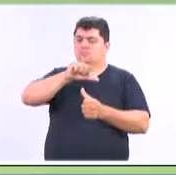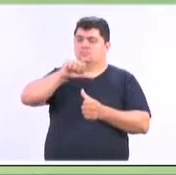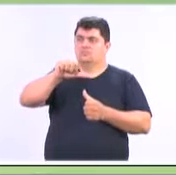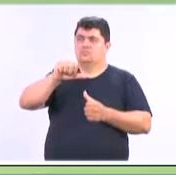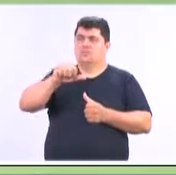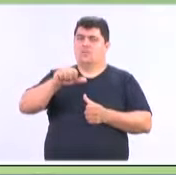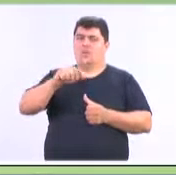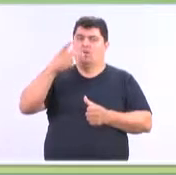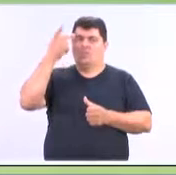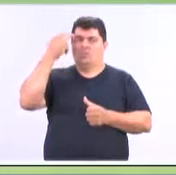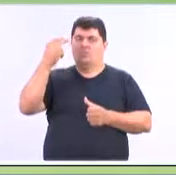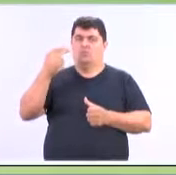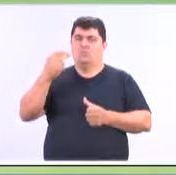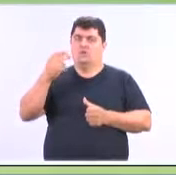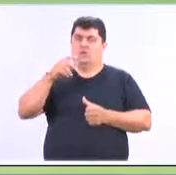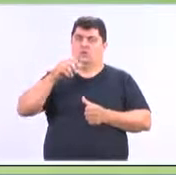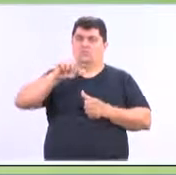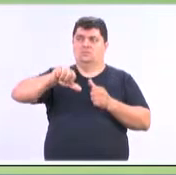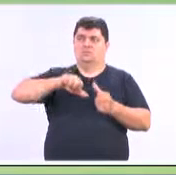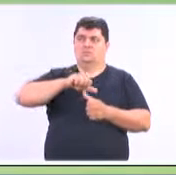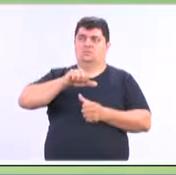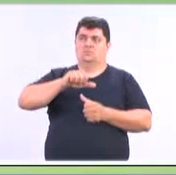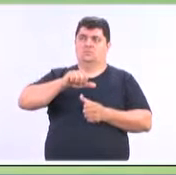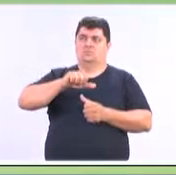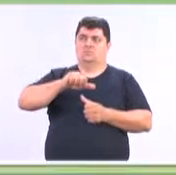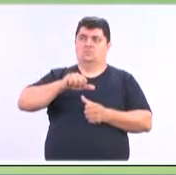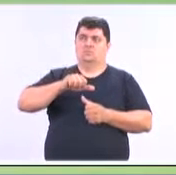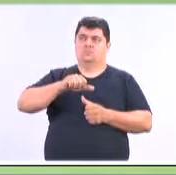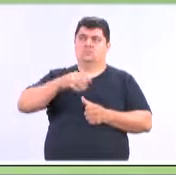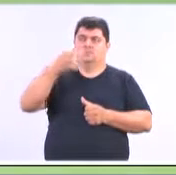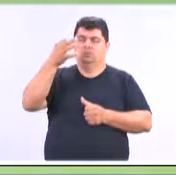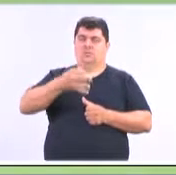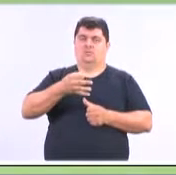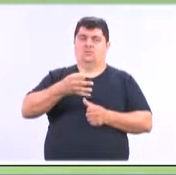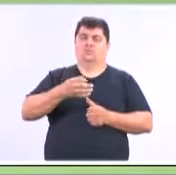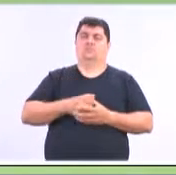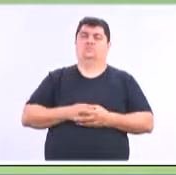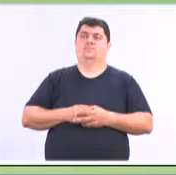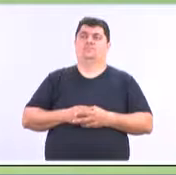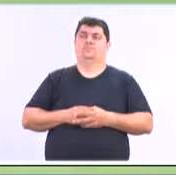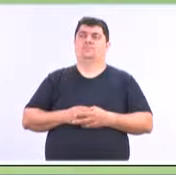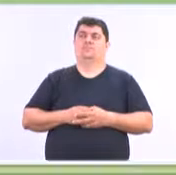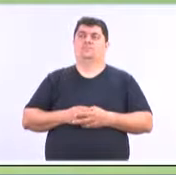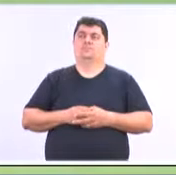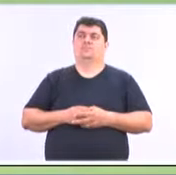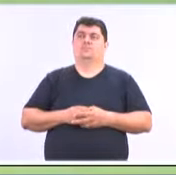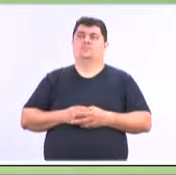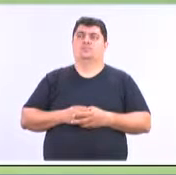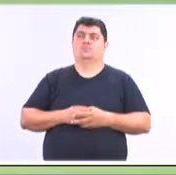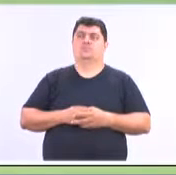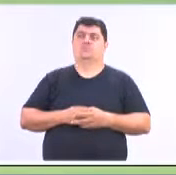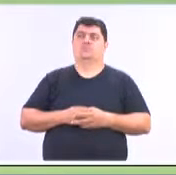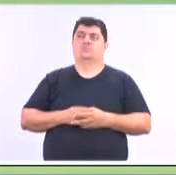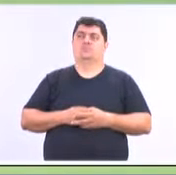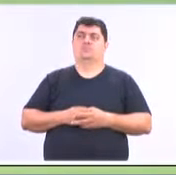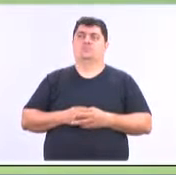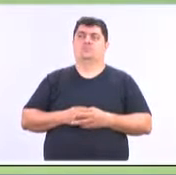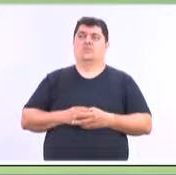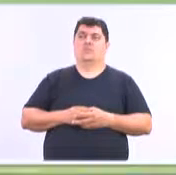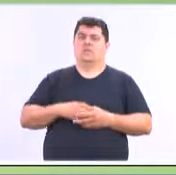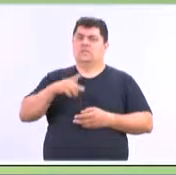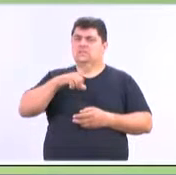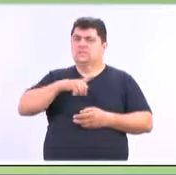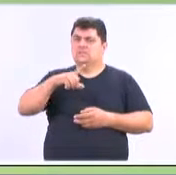é o quê? É circulante, né? Então essa está correta. Beleza, professora? Beleza.